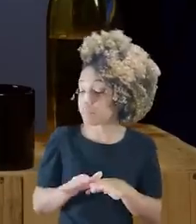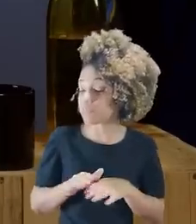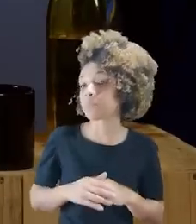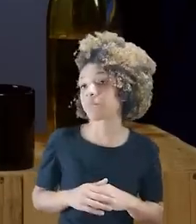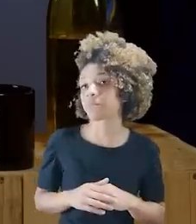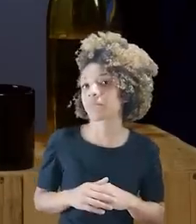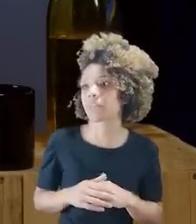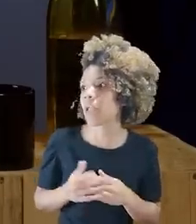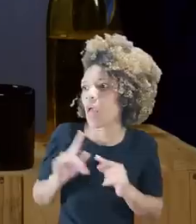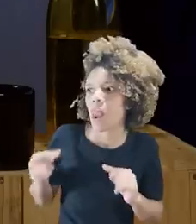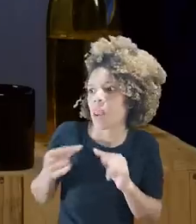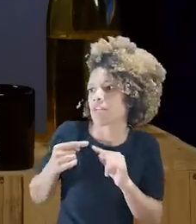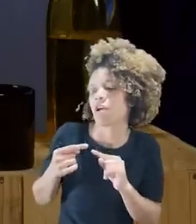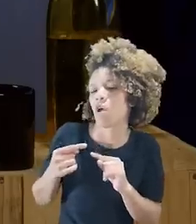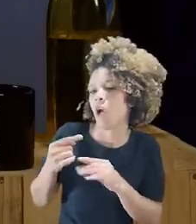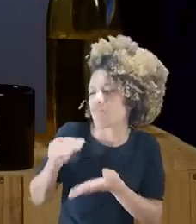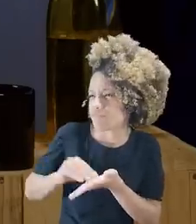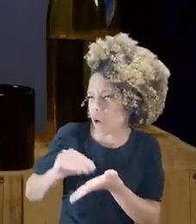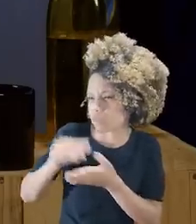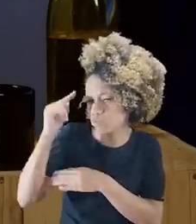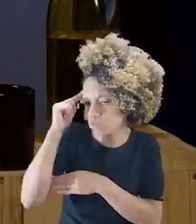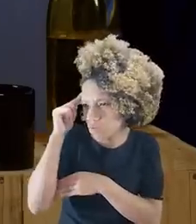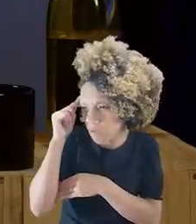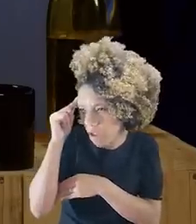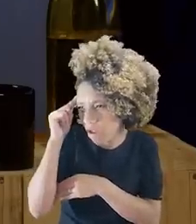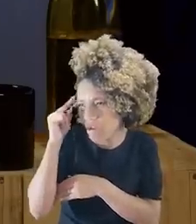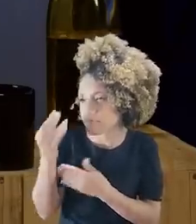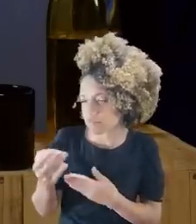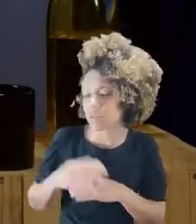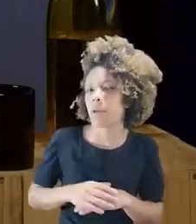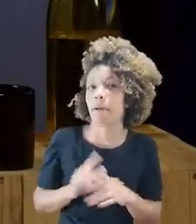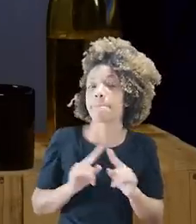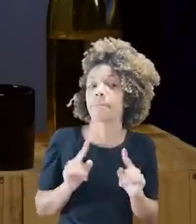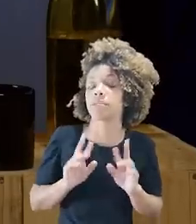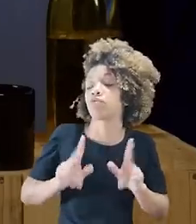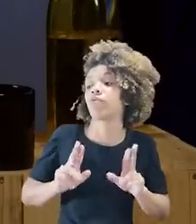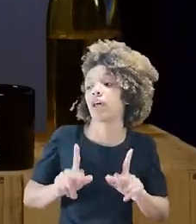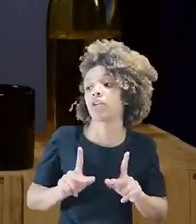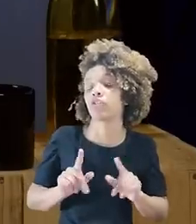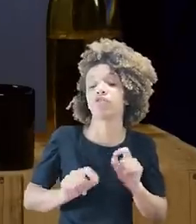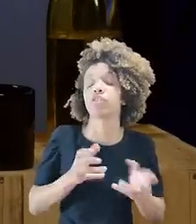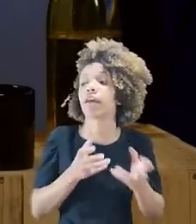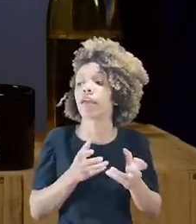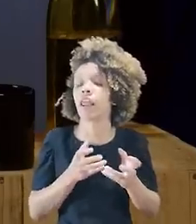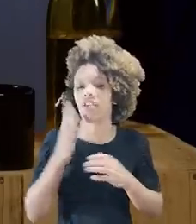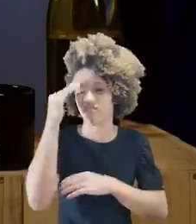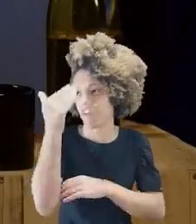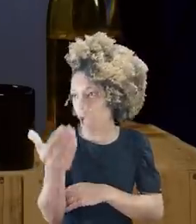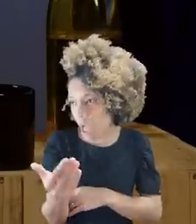que acontece da noite pro dia você não fica doente da noite pro dia você pode ver quando você vai descobrir a doença ela já tava